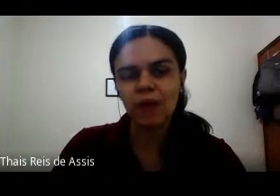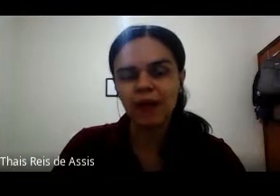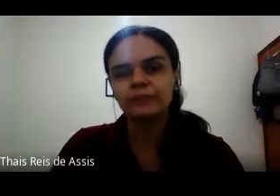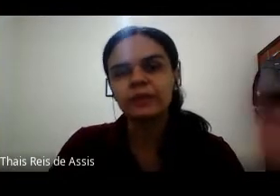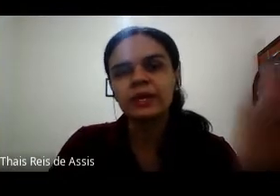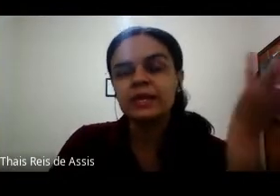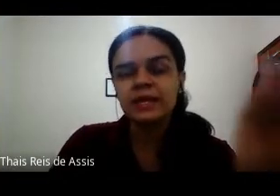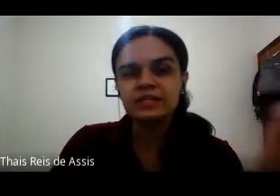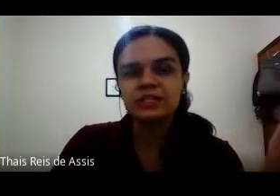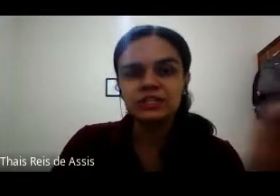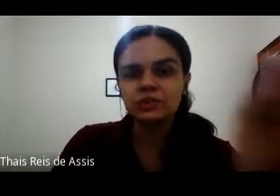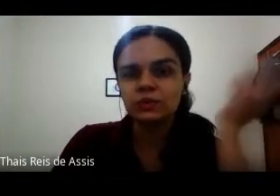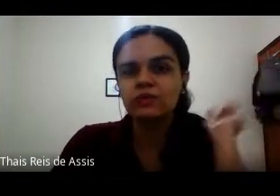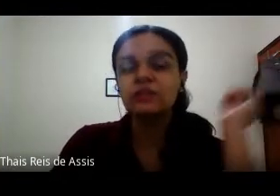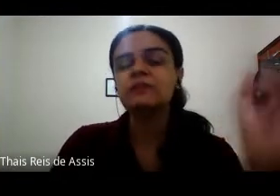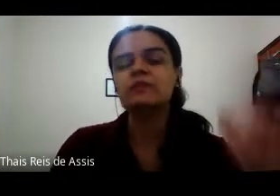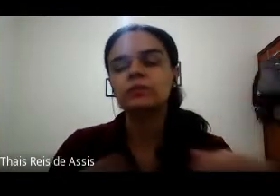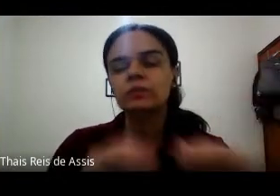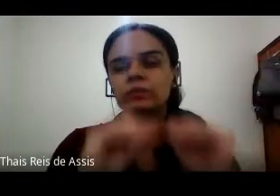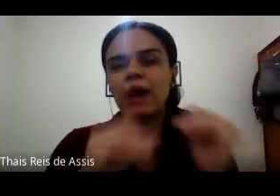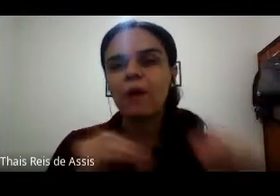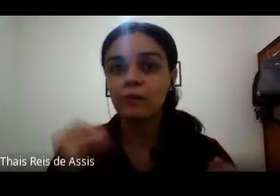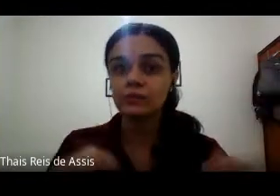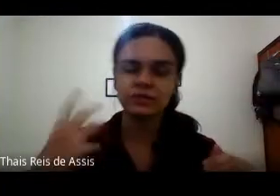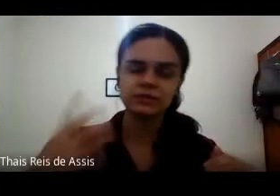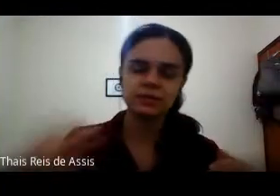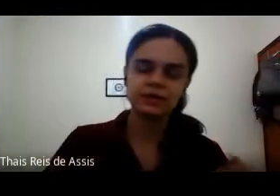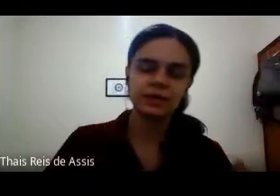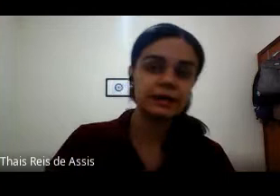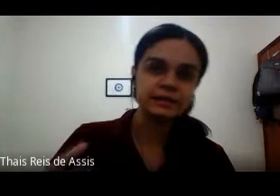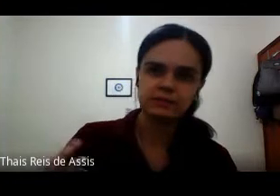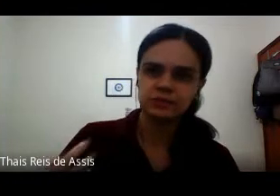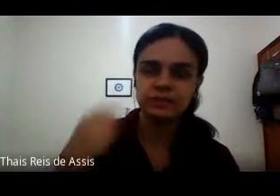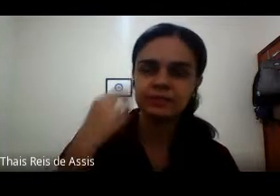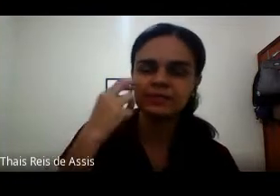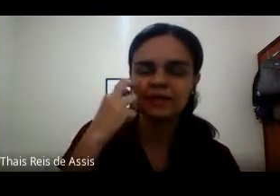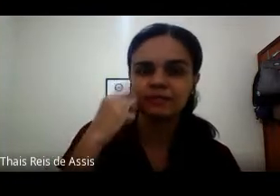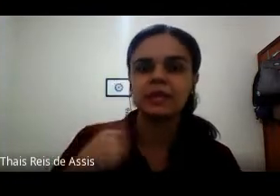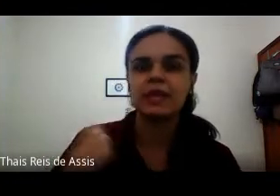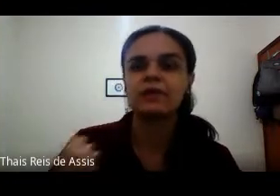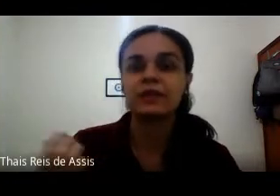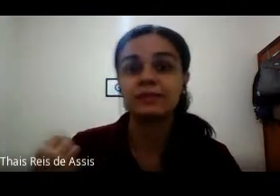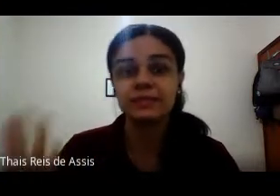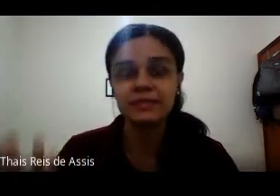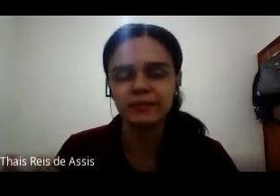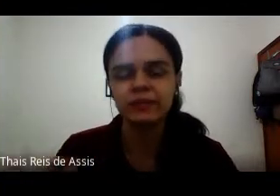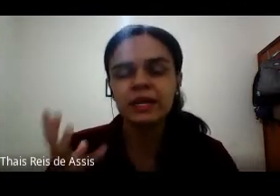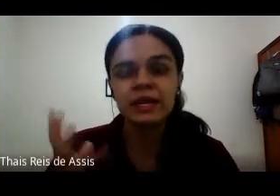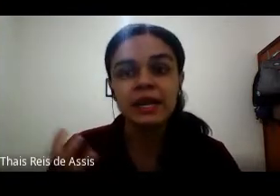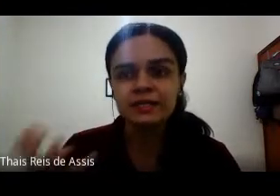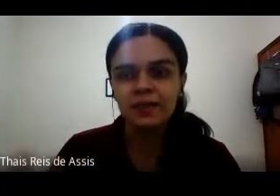novo quadro e a exigência de um novo nível cultural, alguns conhecimentos que antes as pessoas não precisavam ter e agora que